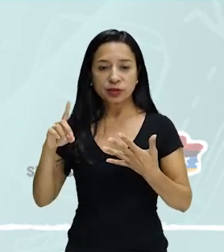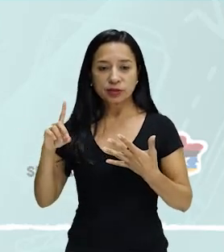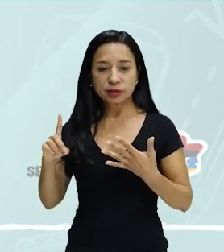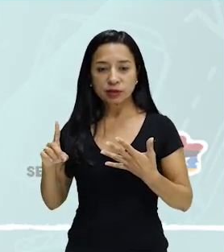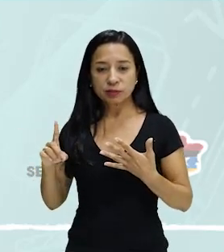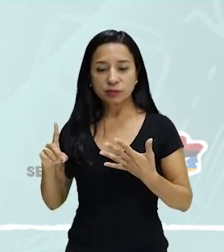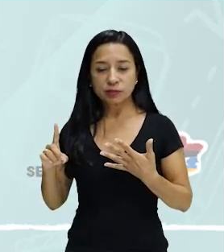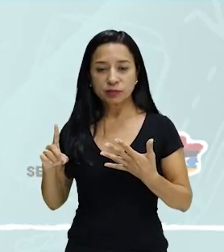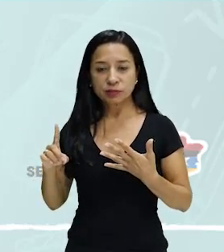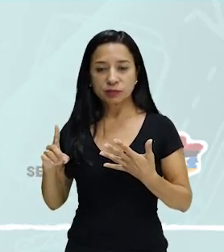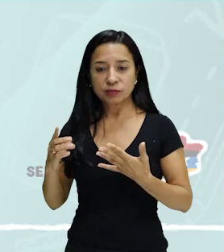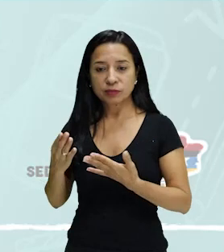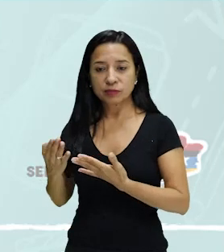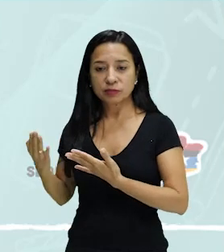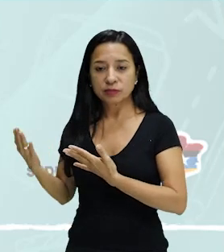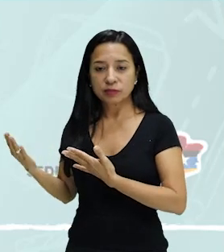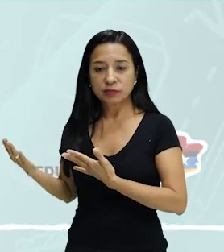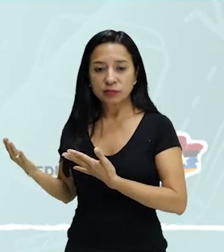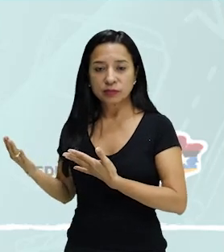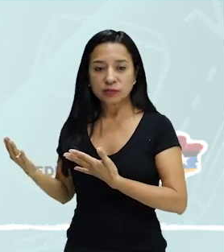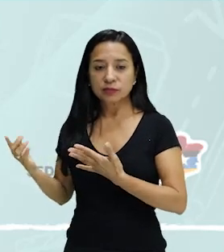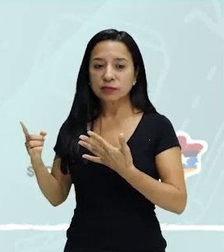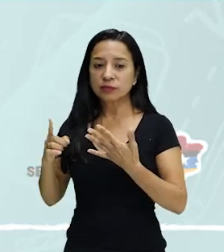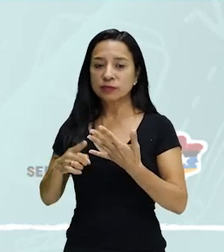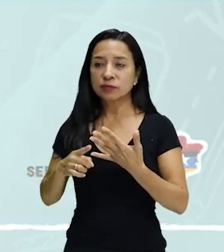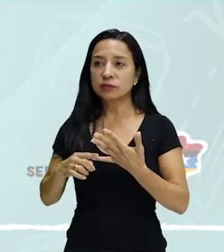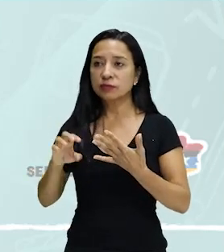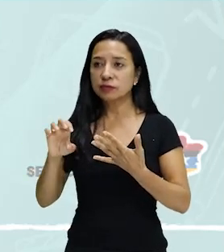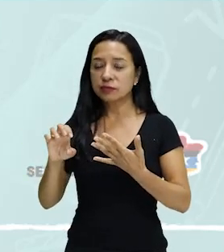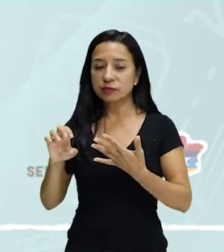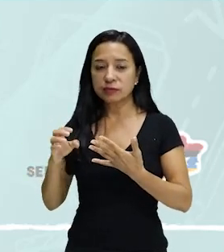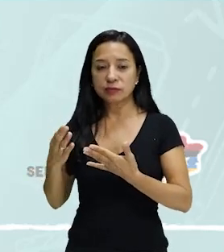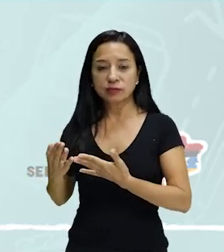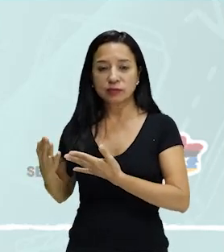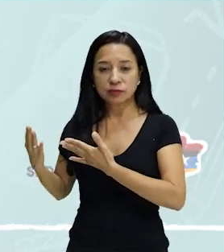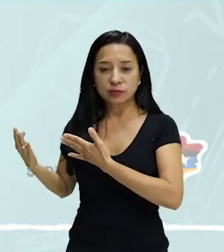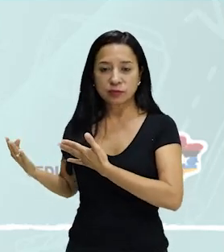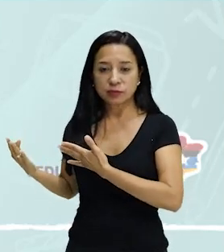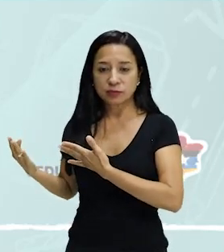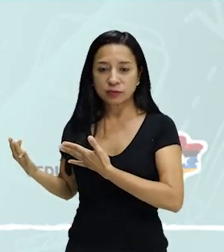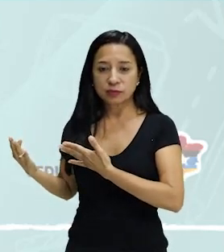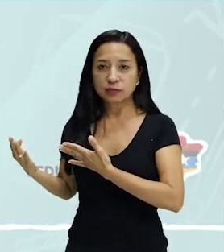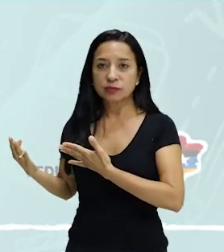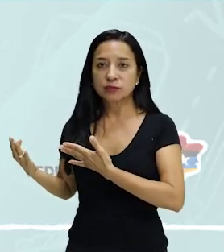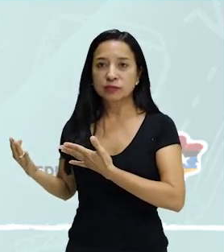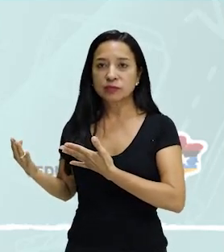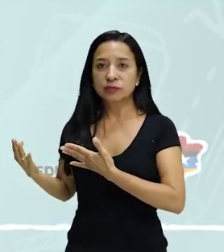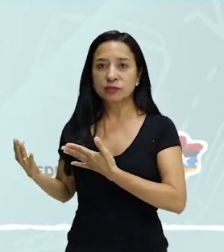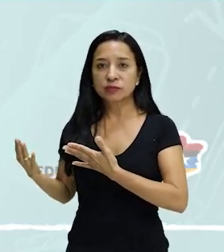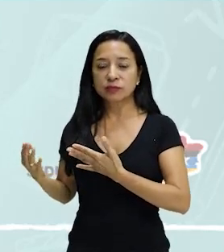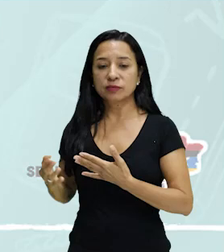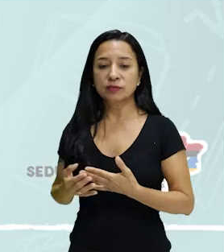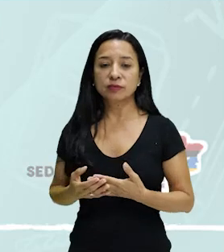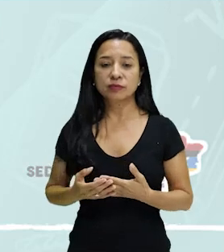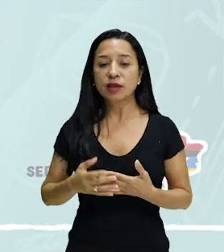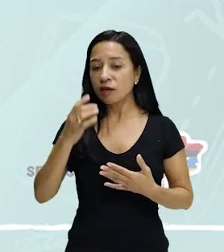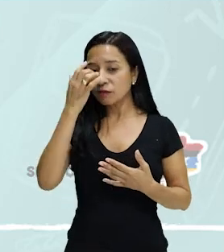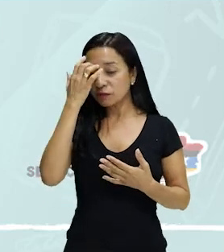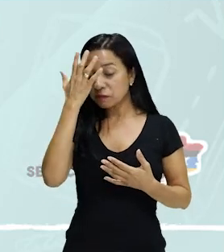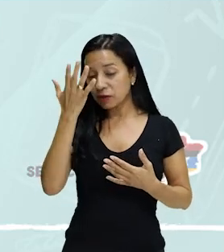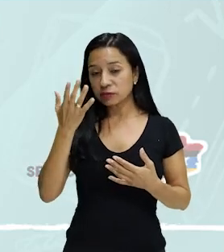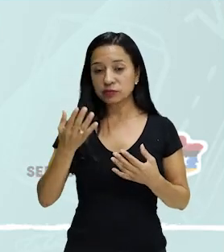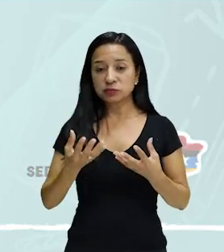Prefiro antes aspirar uma posição honesta que ficar aqui, ou prefiro aspirar a uma posição honesta a ficar aqui? Fácil